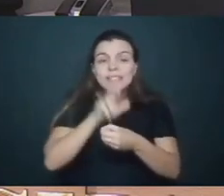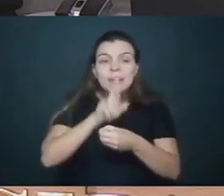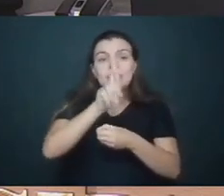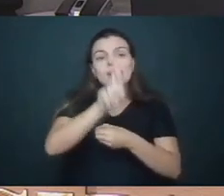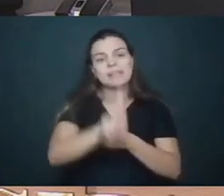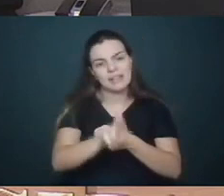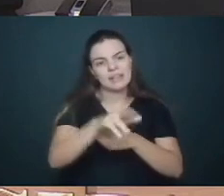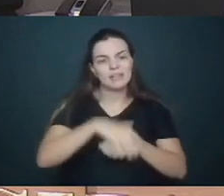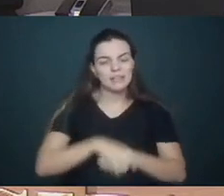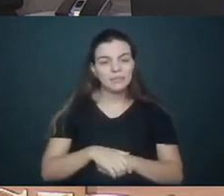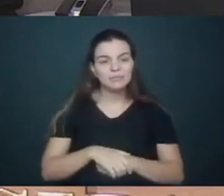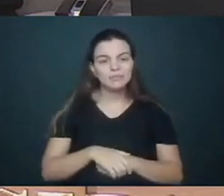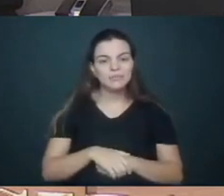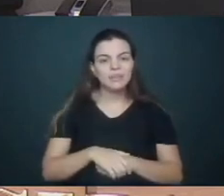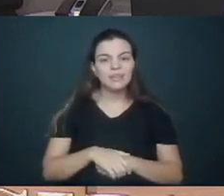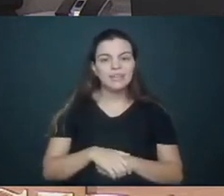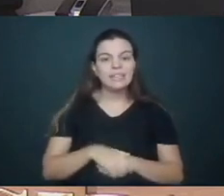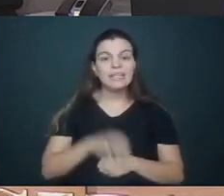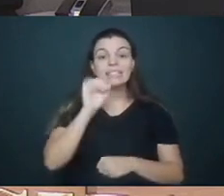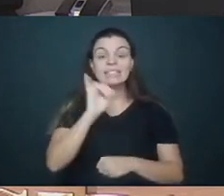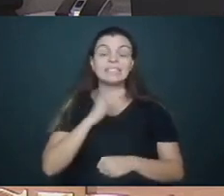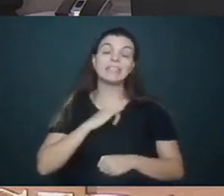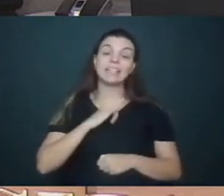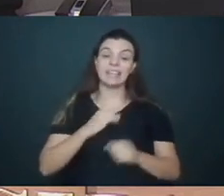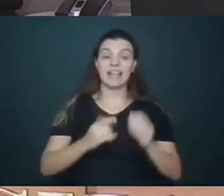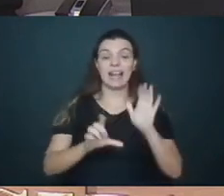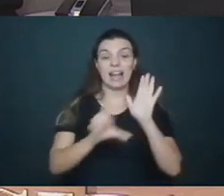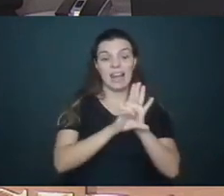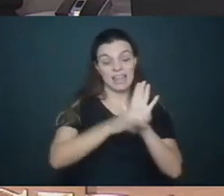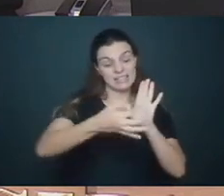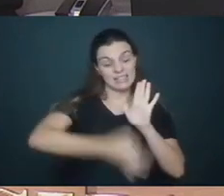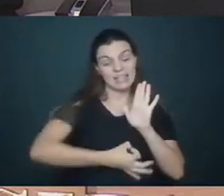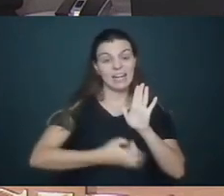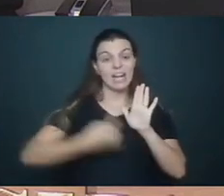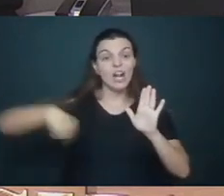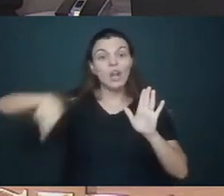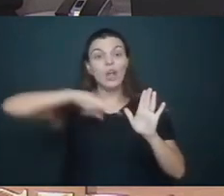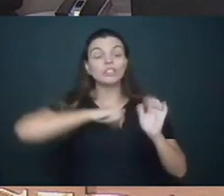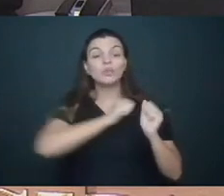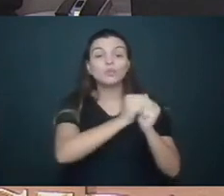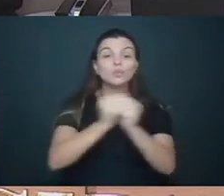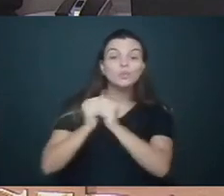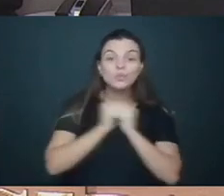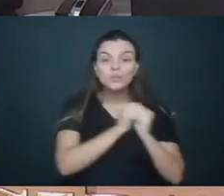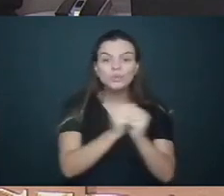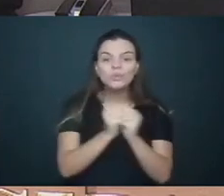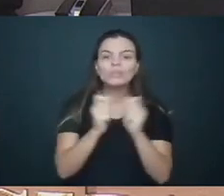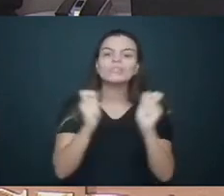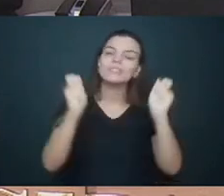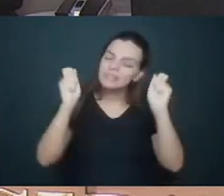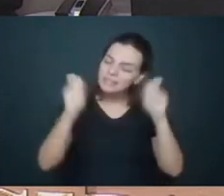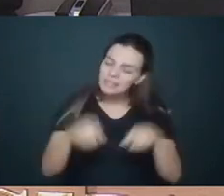juntos, com legislação adequada, podemos fazer coisas maravilhosas, coisas